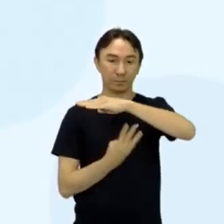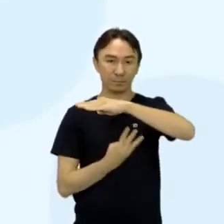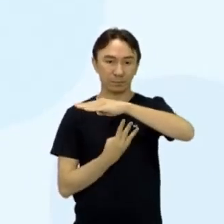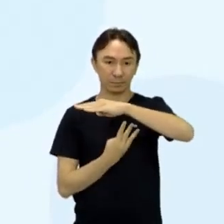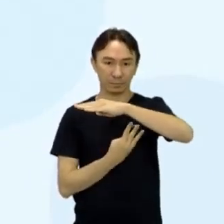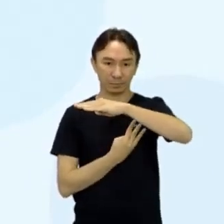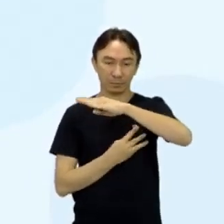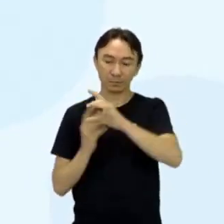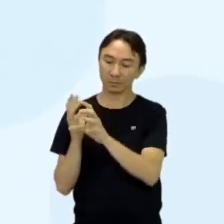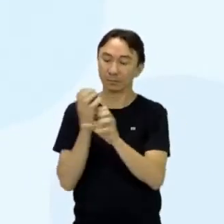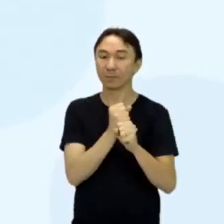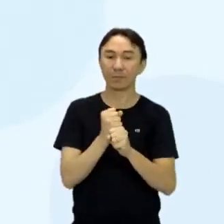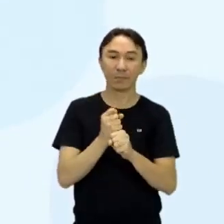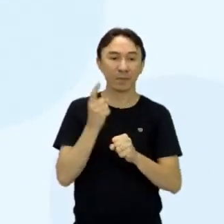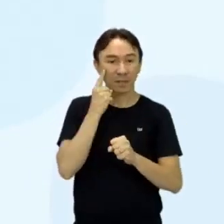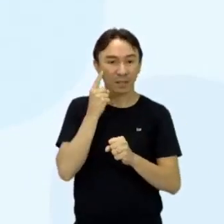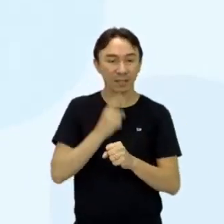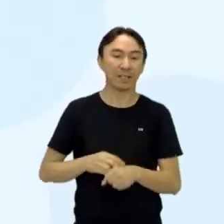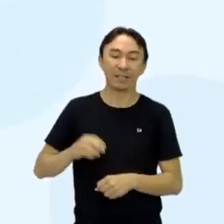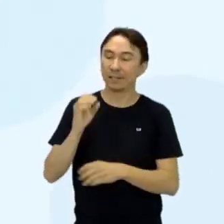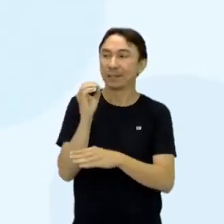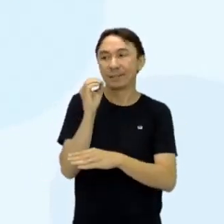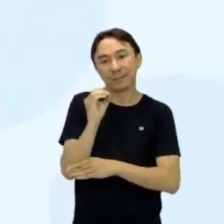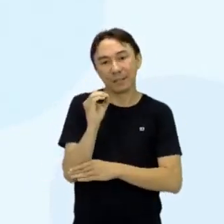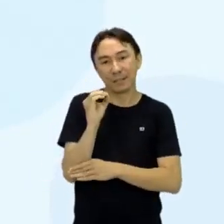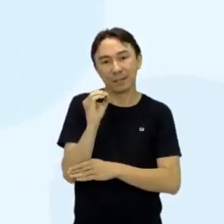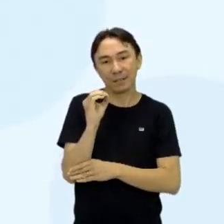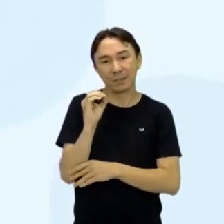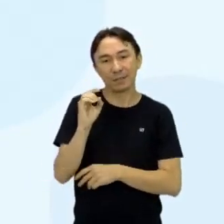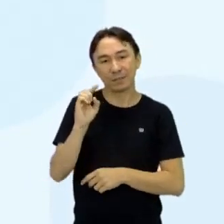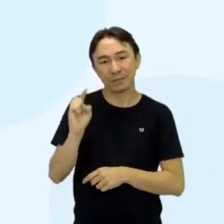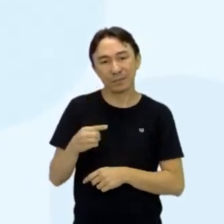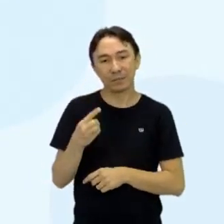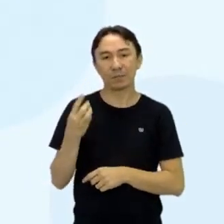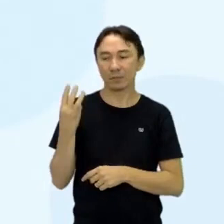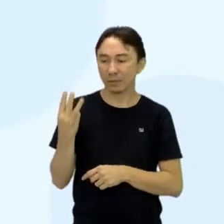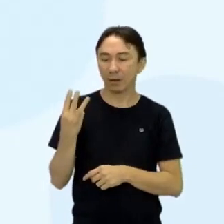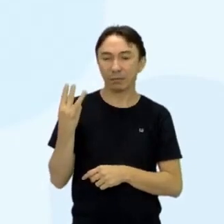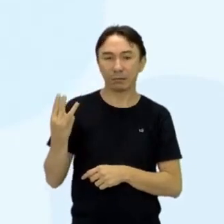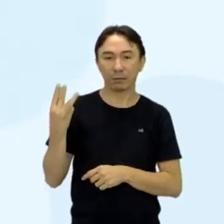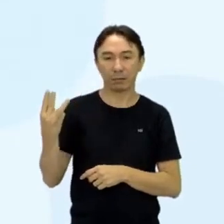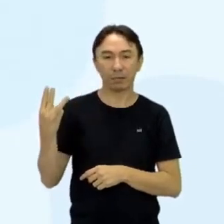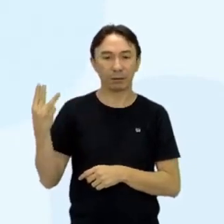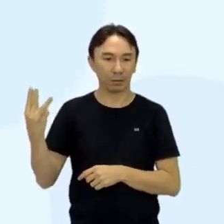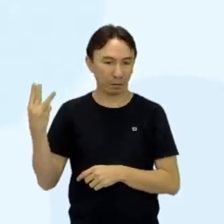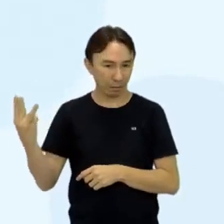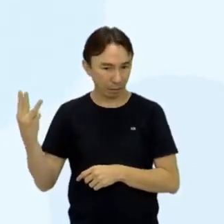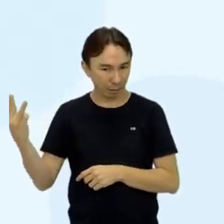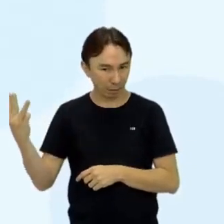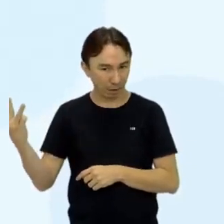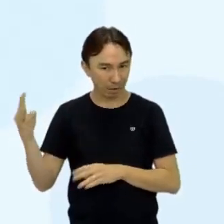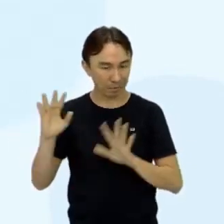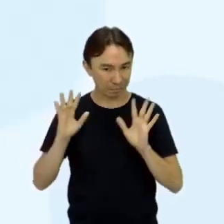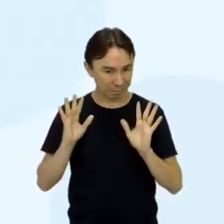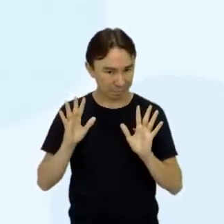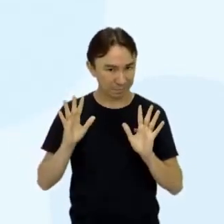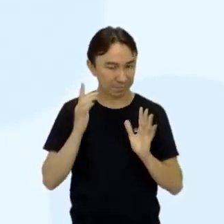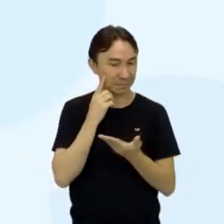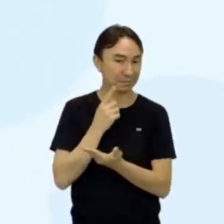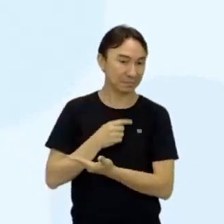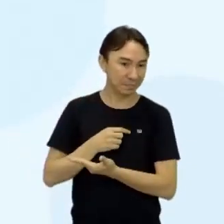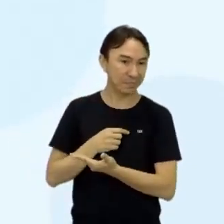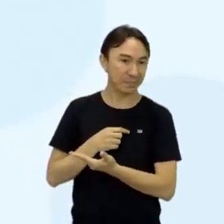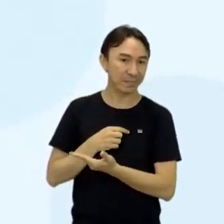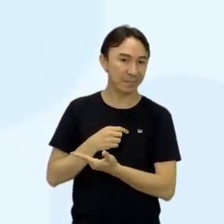assim, ó, 0, acho que 3, 3, 3, 3, 3, né? Essa divisão aparece